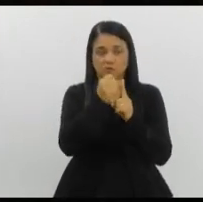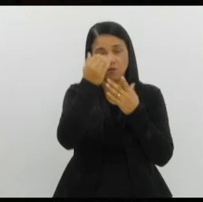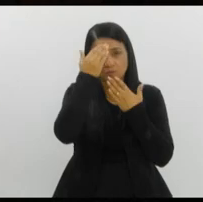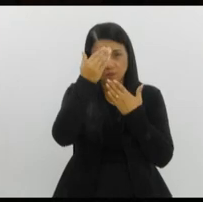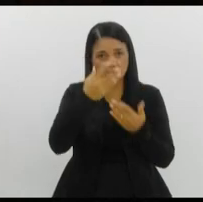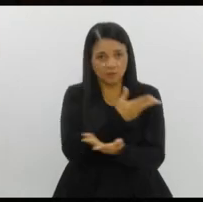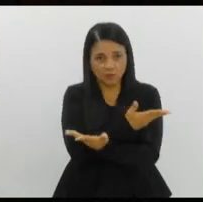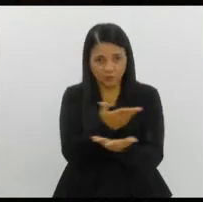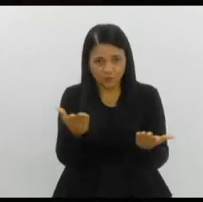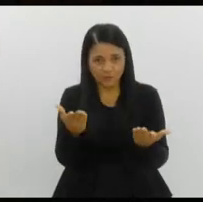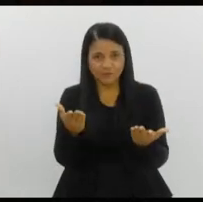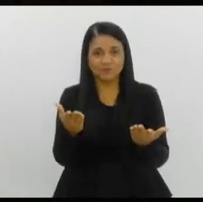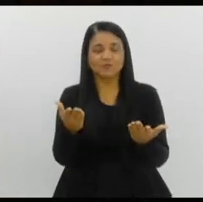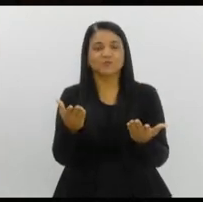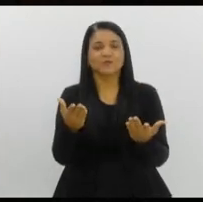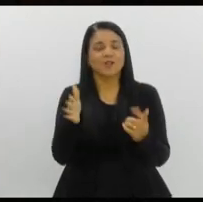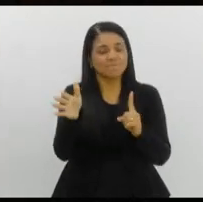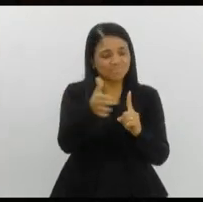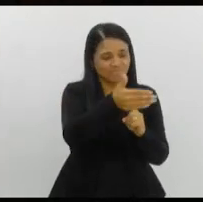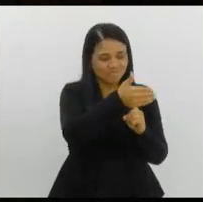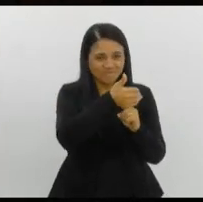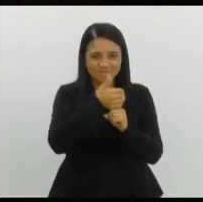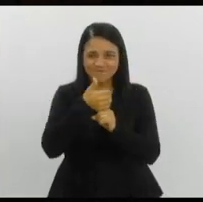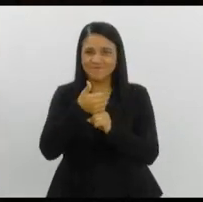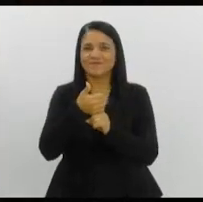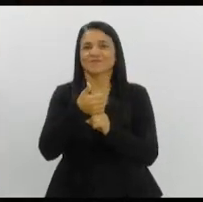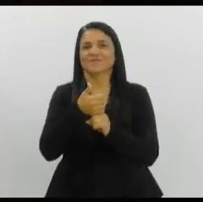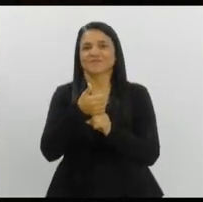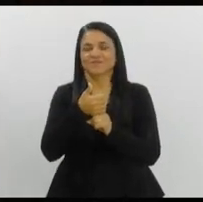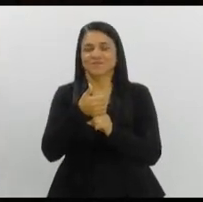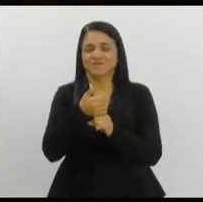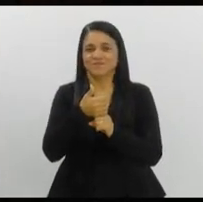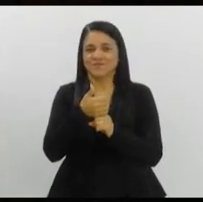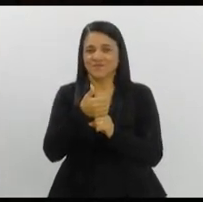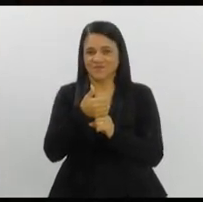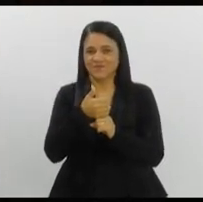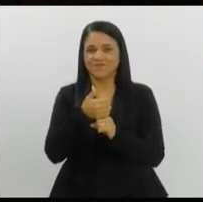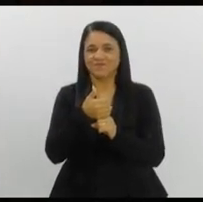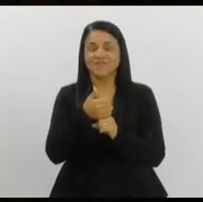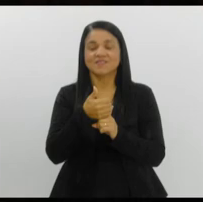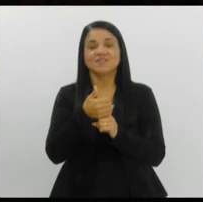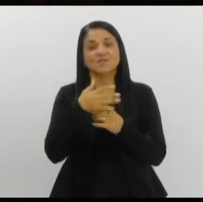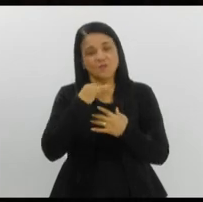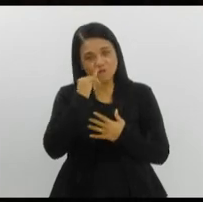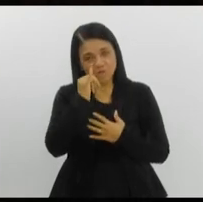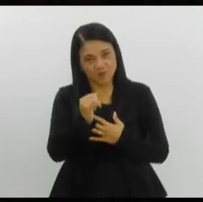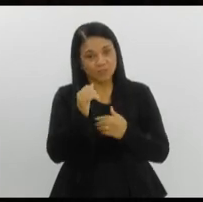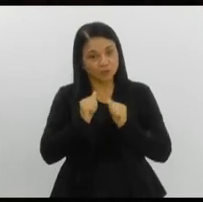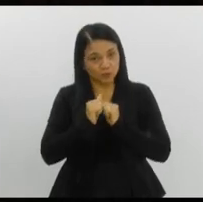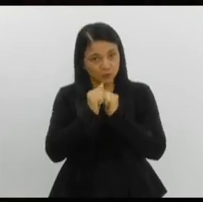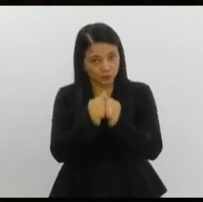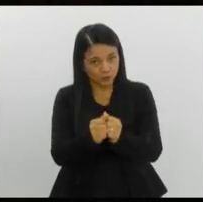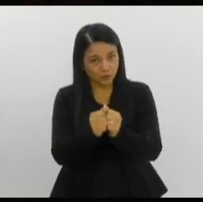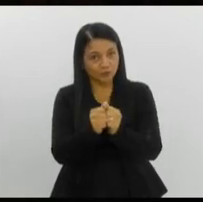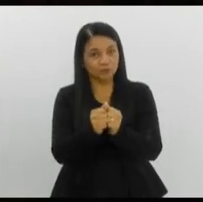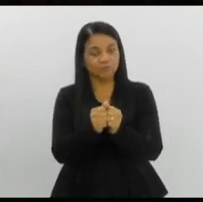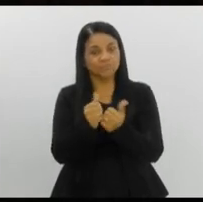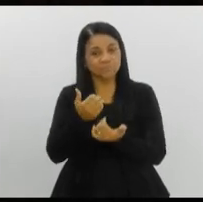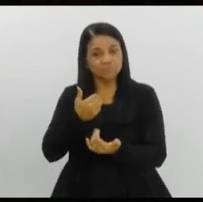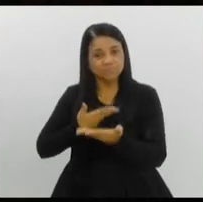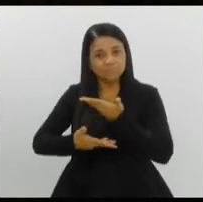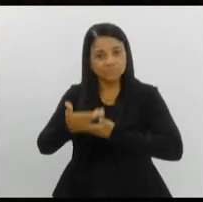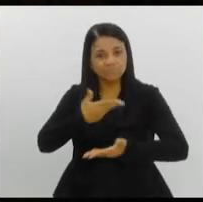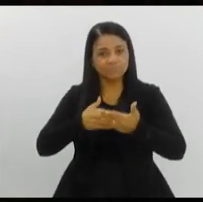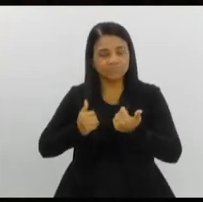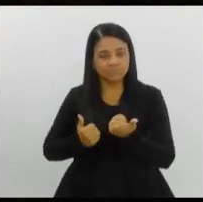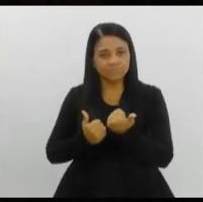todos pela forma calorosa que eu fui recebido e, como eu disse, espero que juntos a gente possa colaborar para